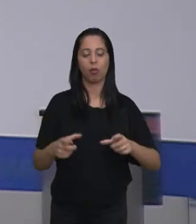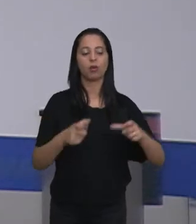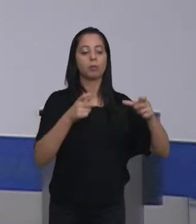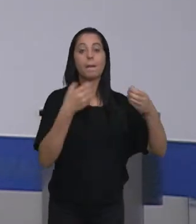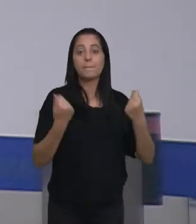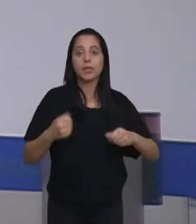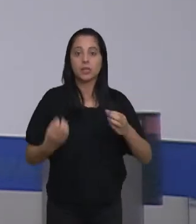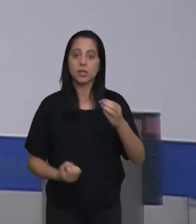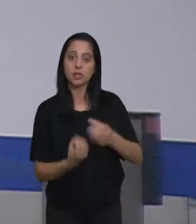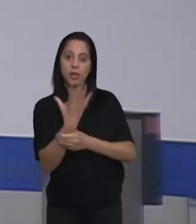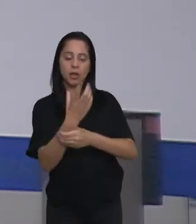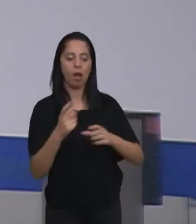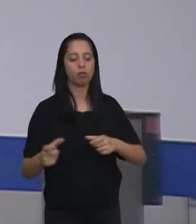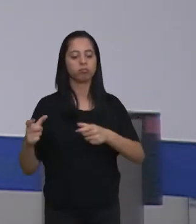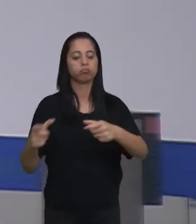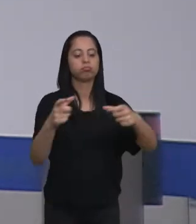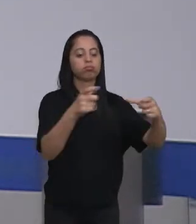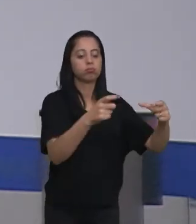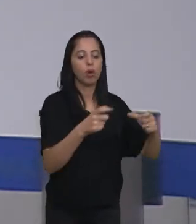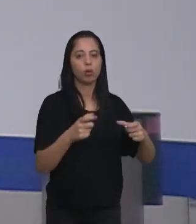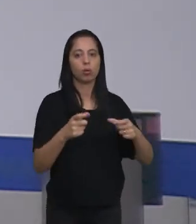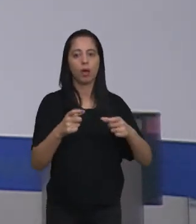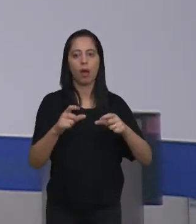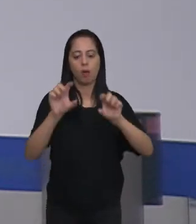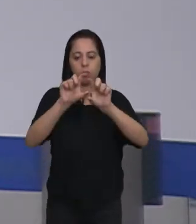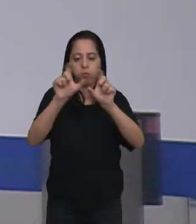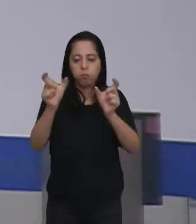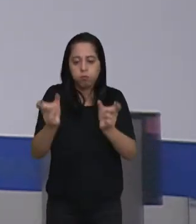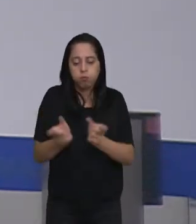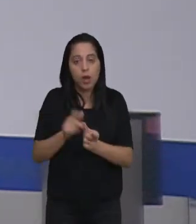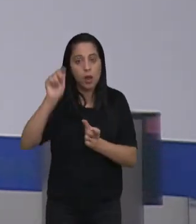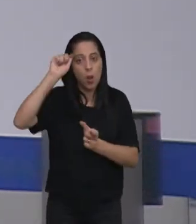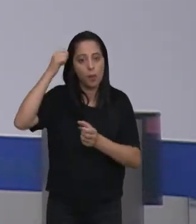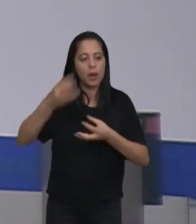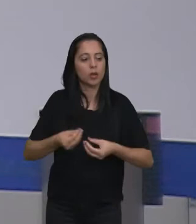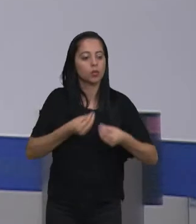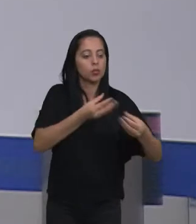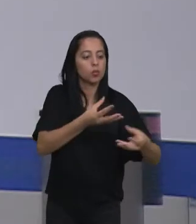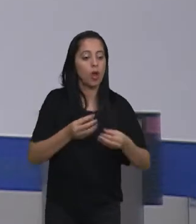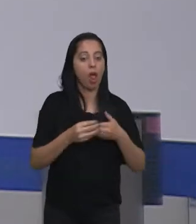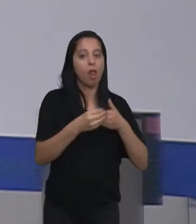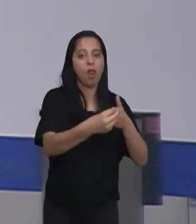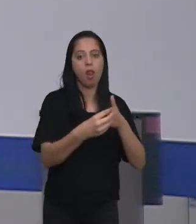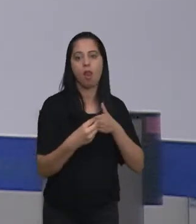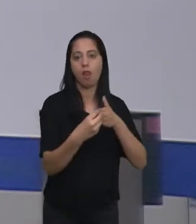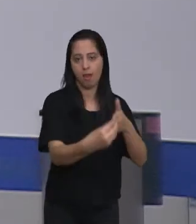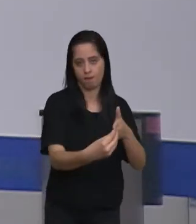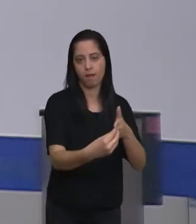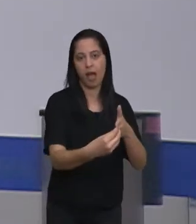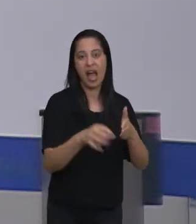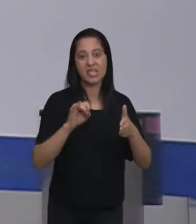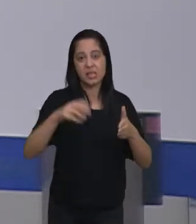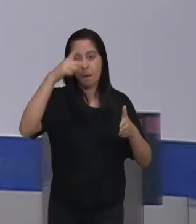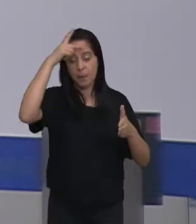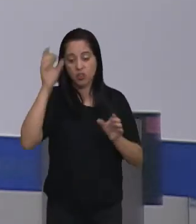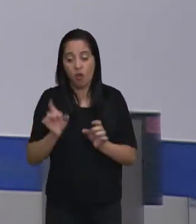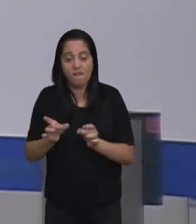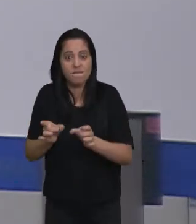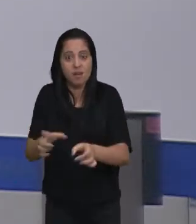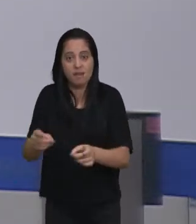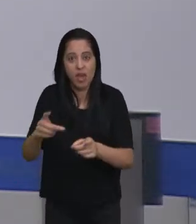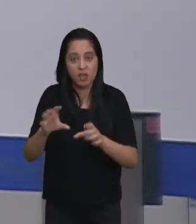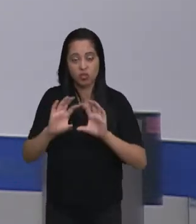de pneus usados, inservíveis, nos estabelecimentos que comercializam pneus e dá